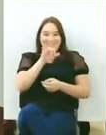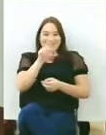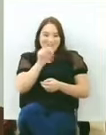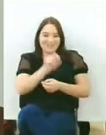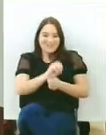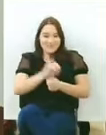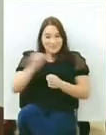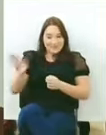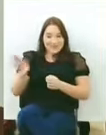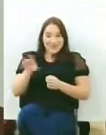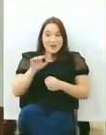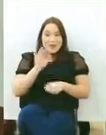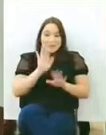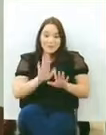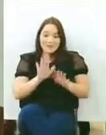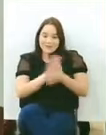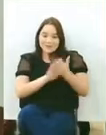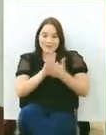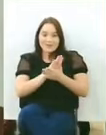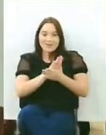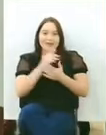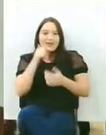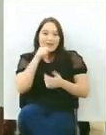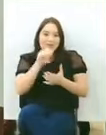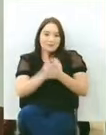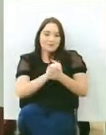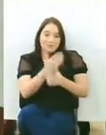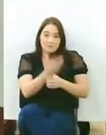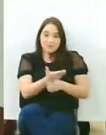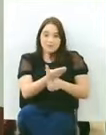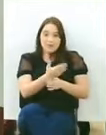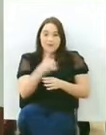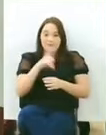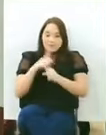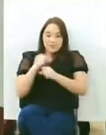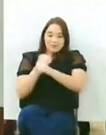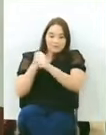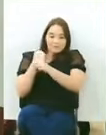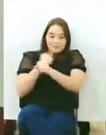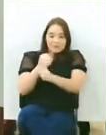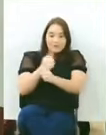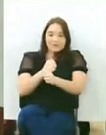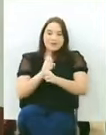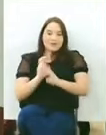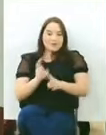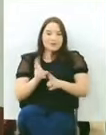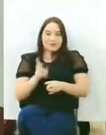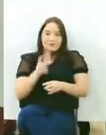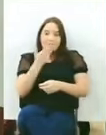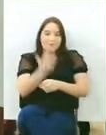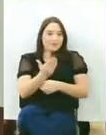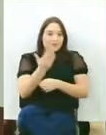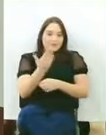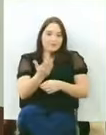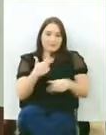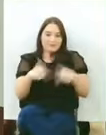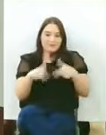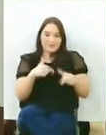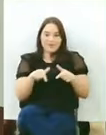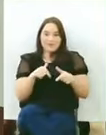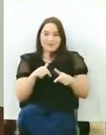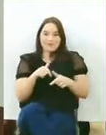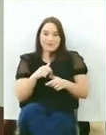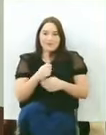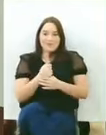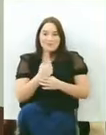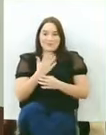lixo para fora, sem a esposa pedir. Mas passa alguns anos, ela tem que ficar no pé dele para fazer